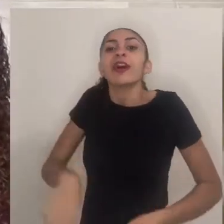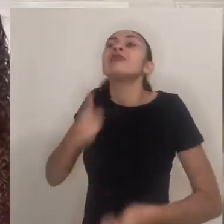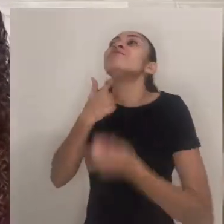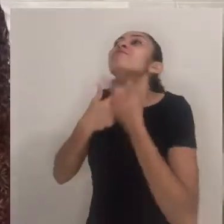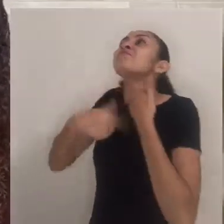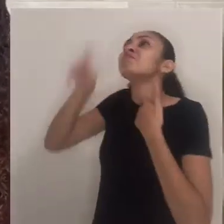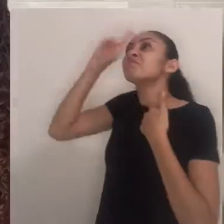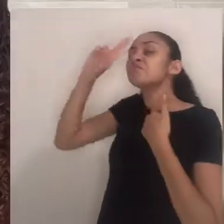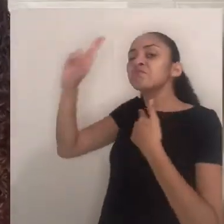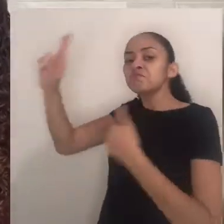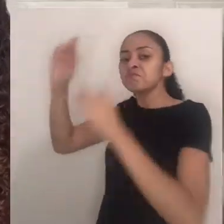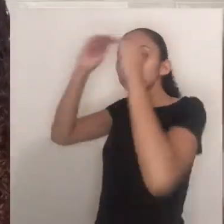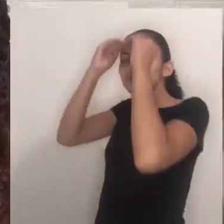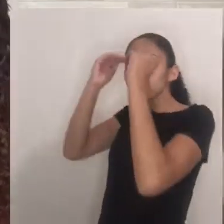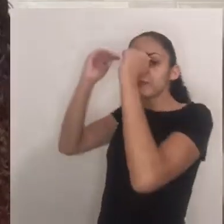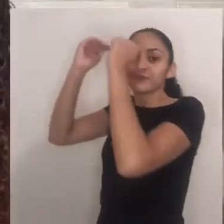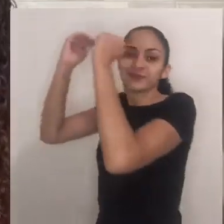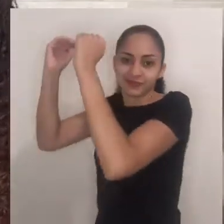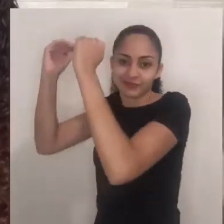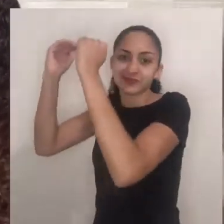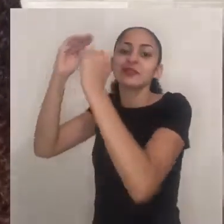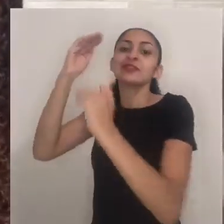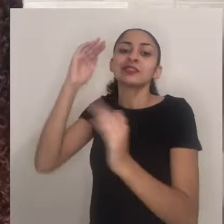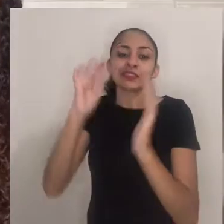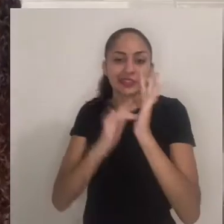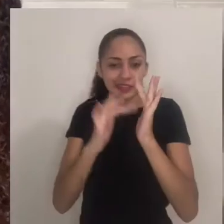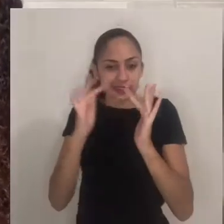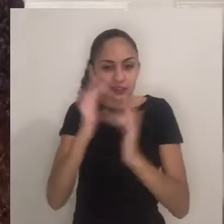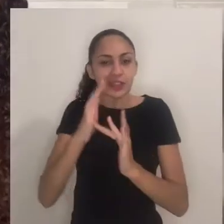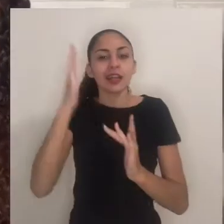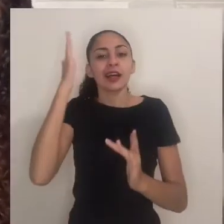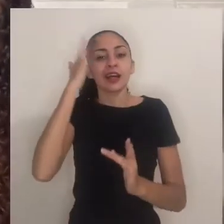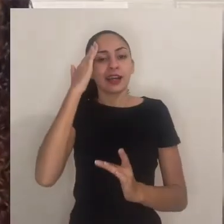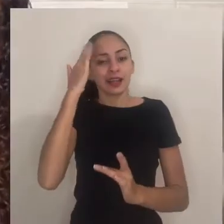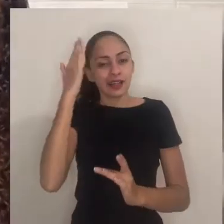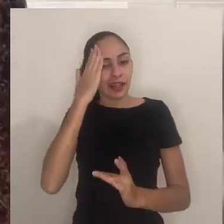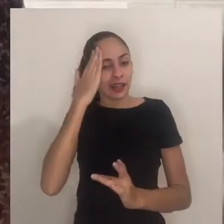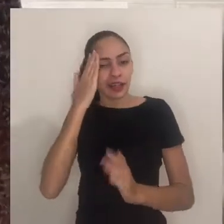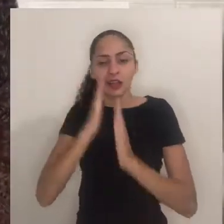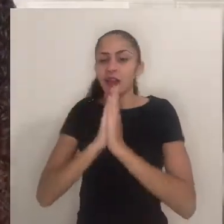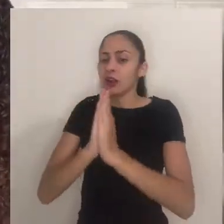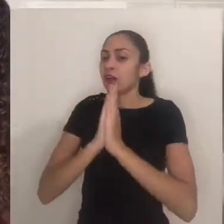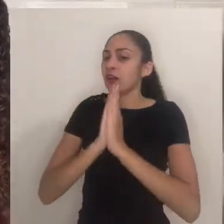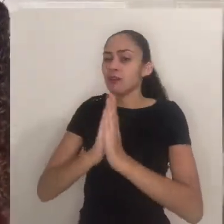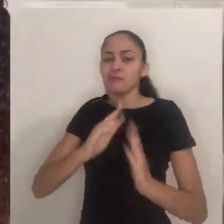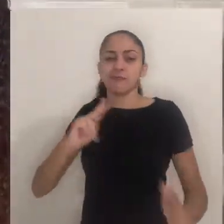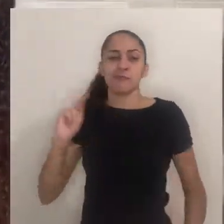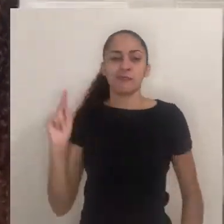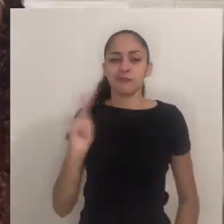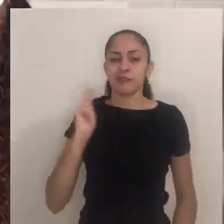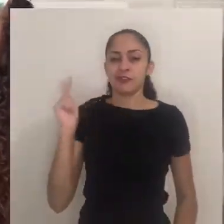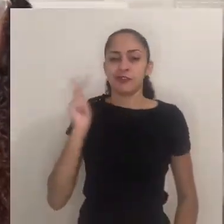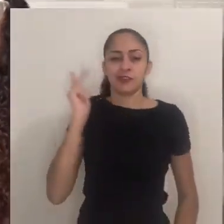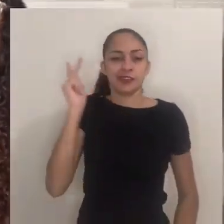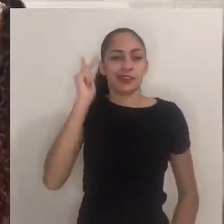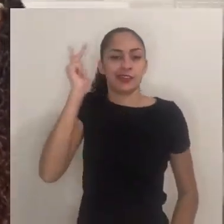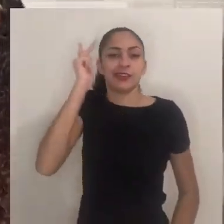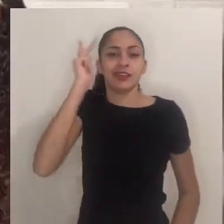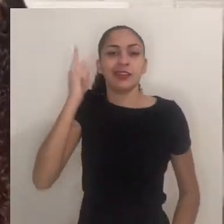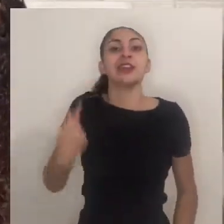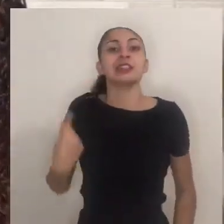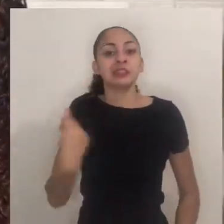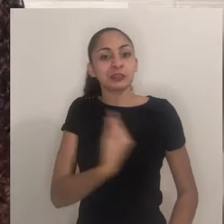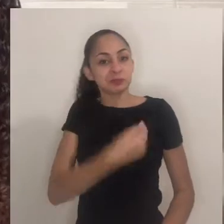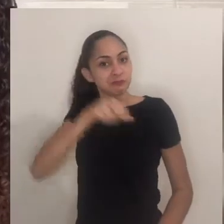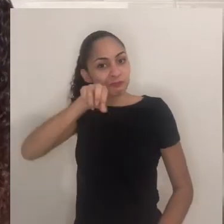oração. Jesus reconhecia a necessidade de fazer a vontade do Pai, o valor que orar tinha. E do mesmo jeito, a gente